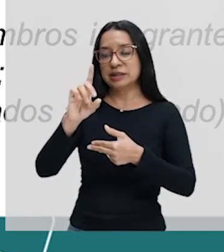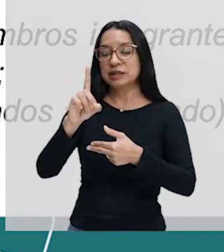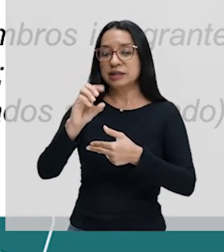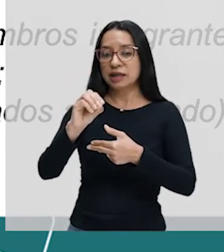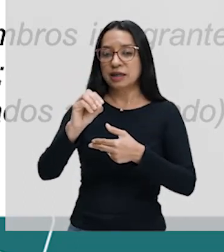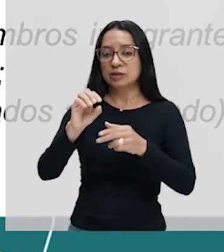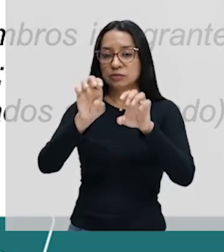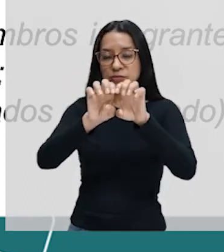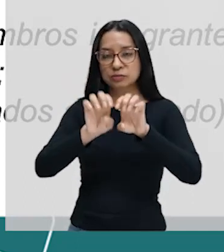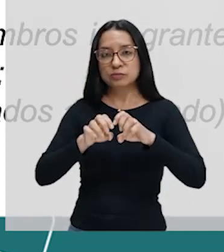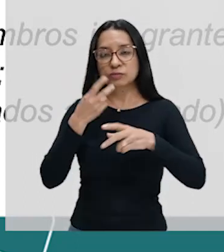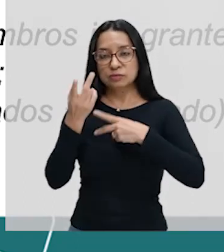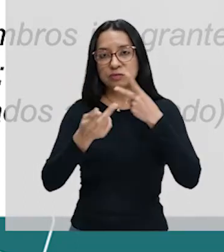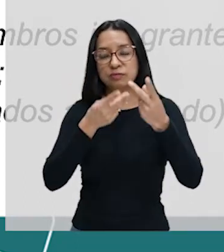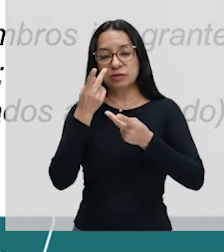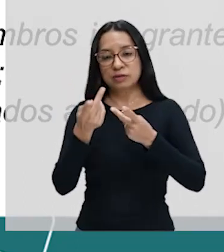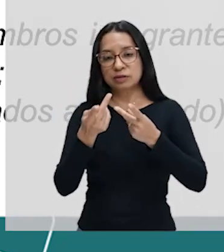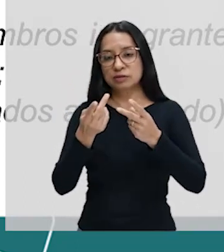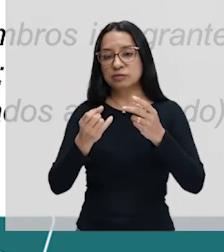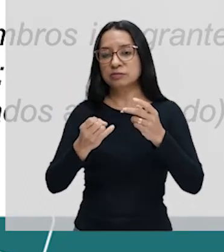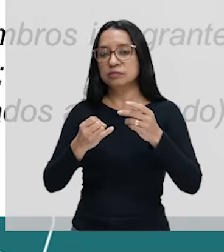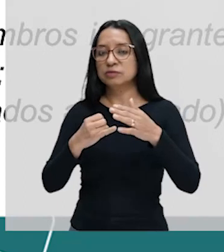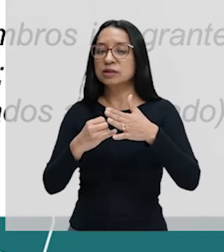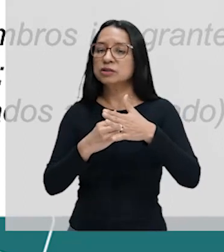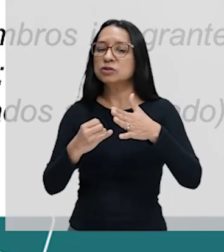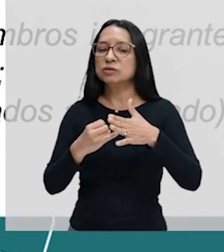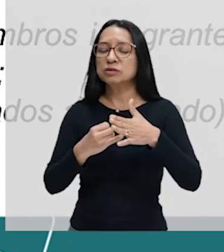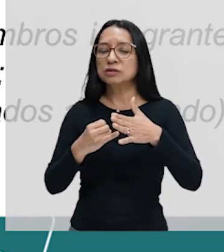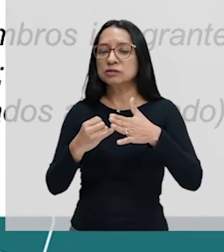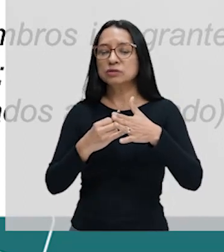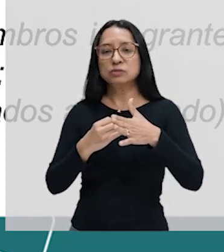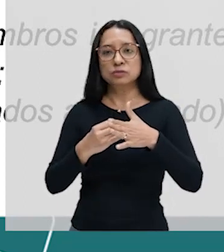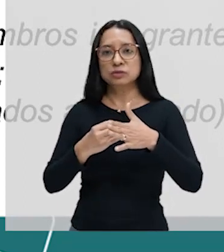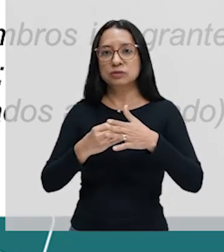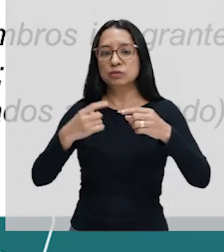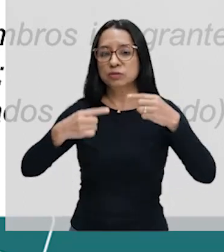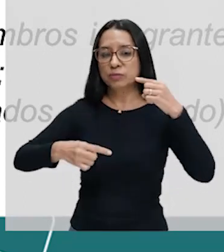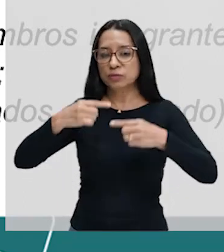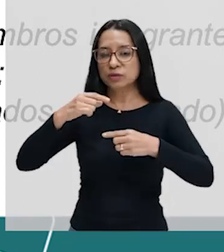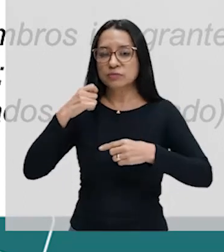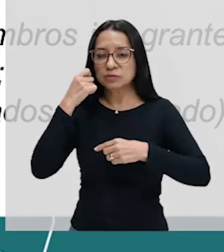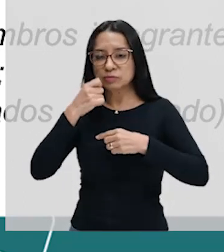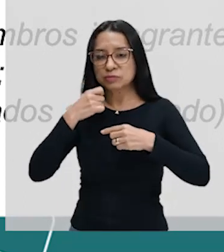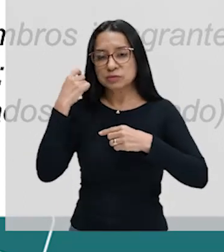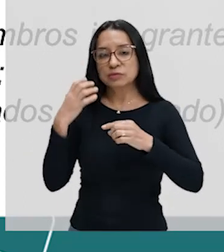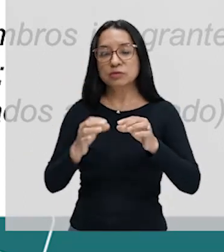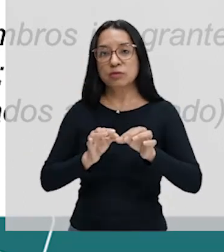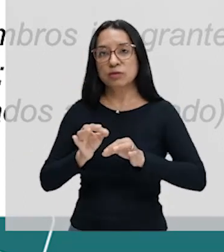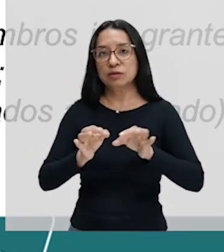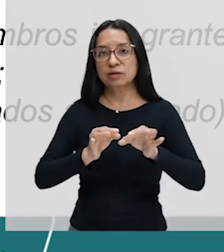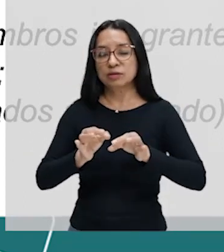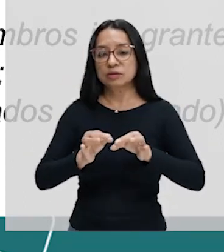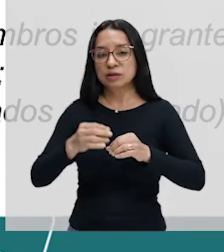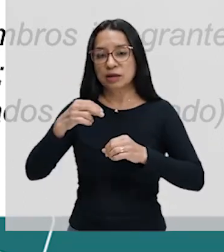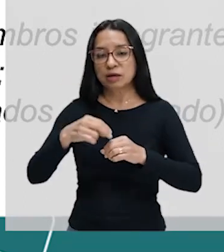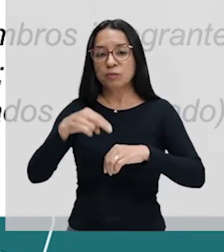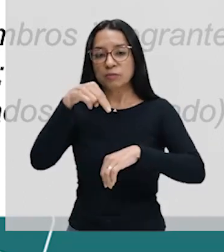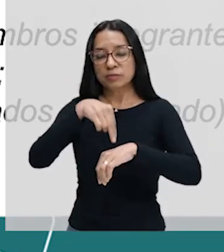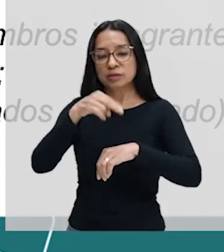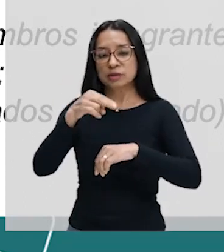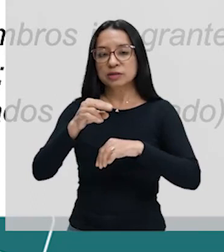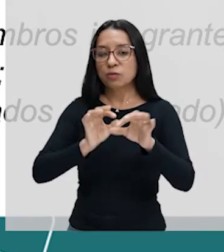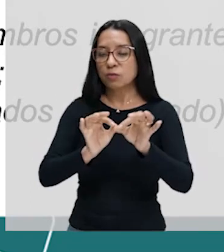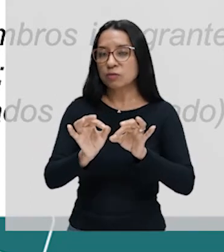que eu estou falando, tá certo? As instituições ali políticas, administrativas que vão, né, organizar uma nação e o seu ordenamento